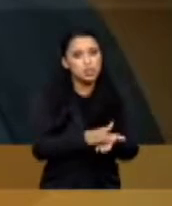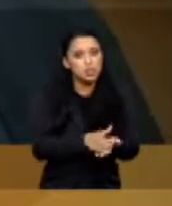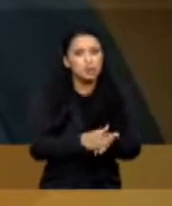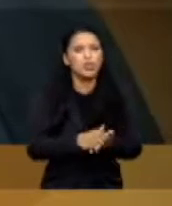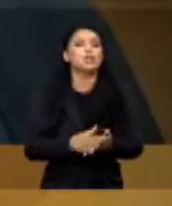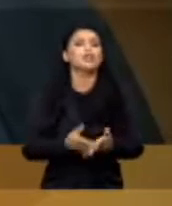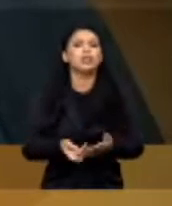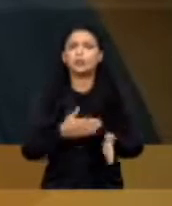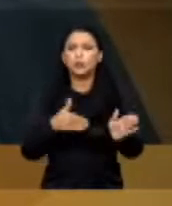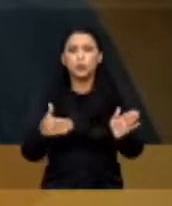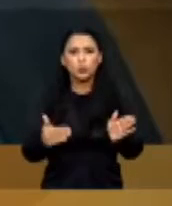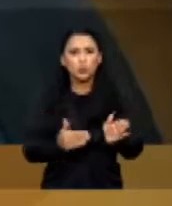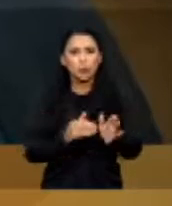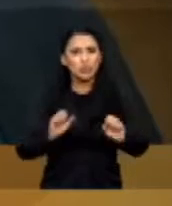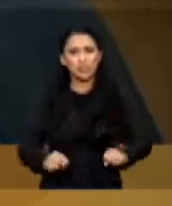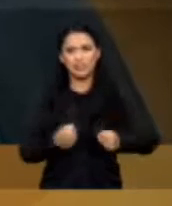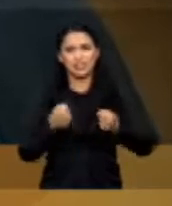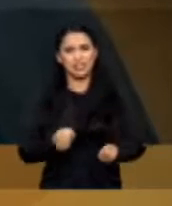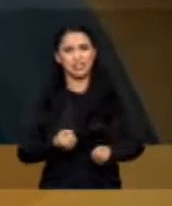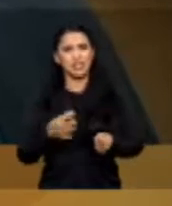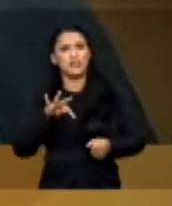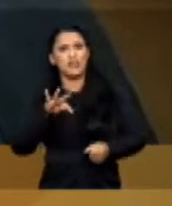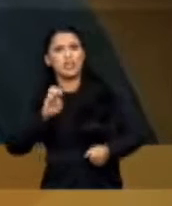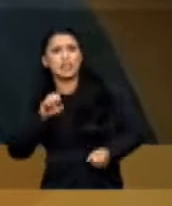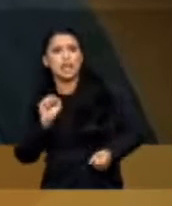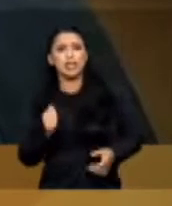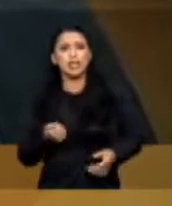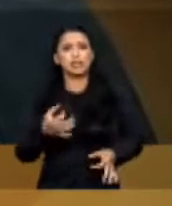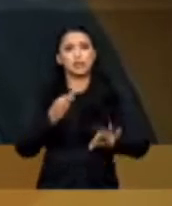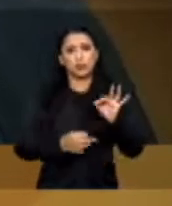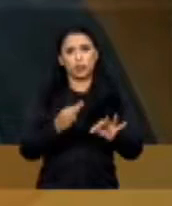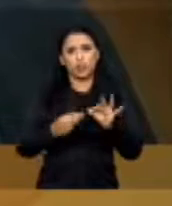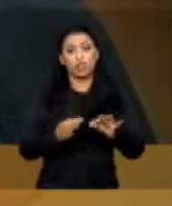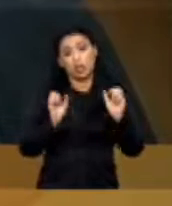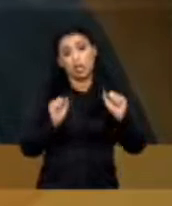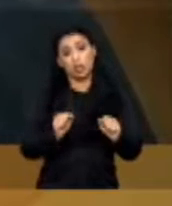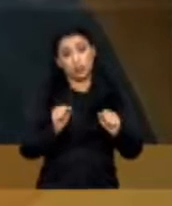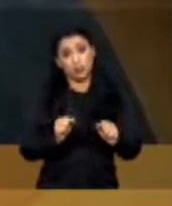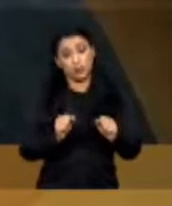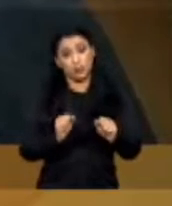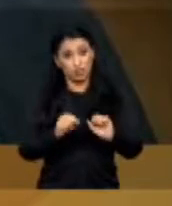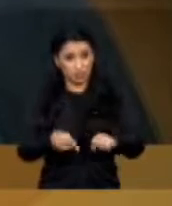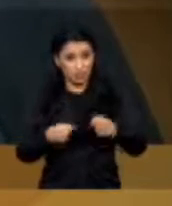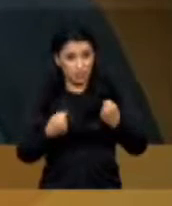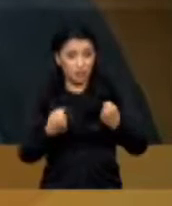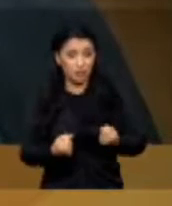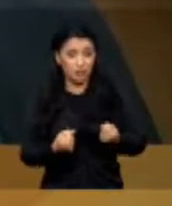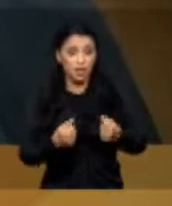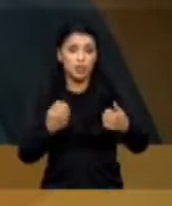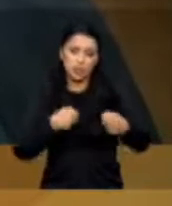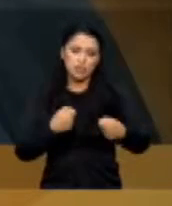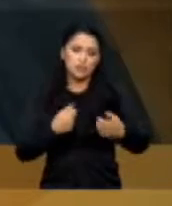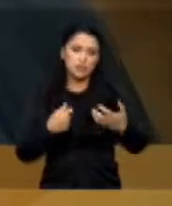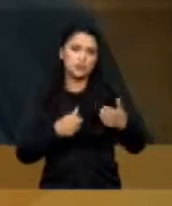as hipóteses defensivas e as teses jurídicas que poderiam socorrer este caso sejam ponderadas